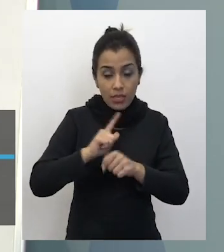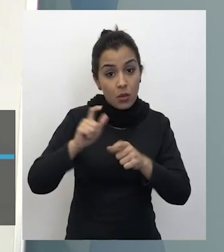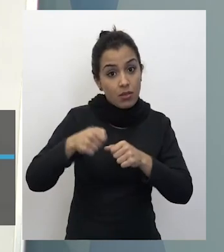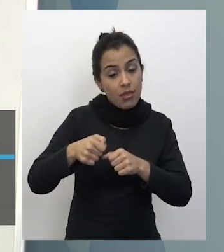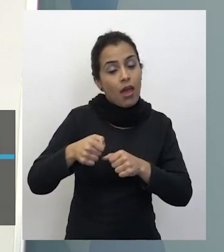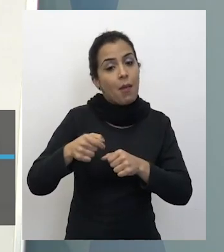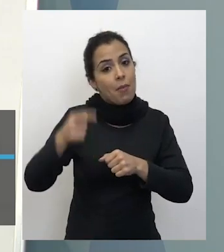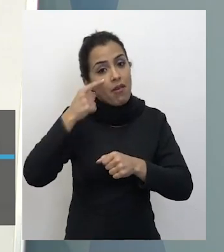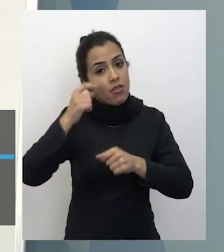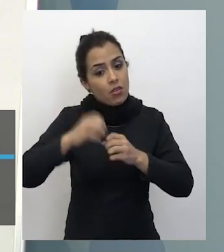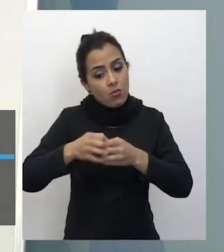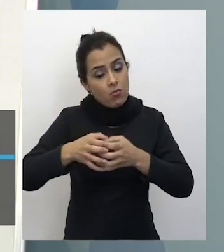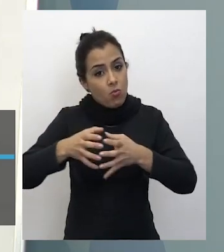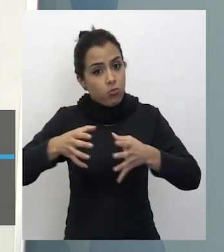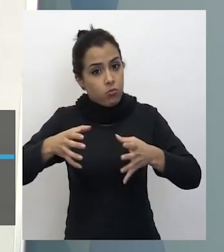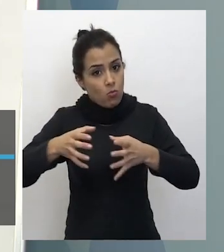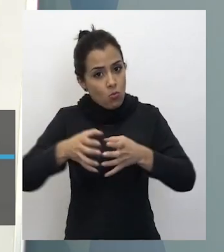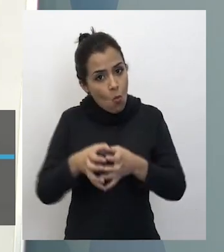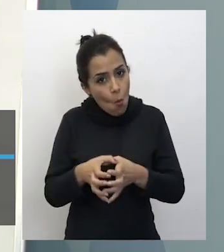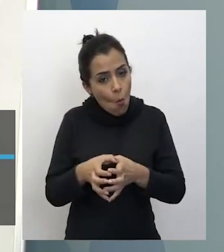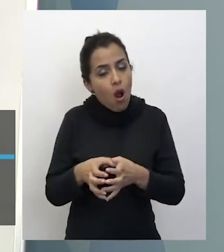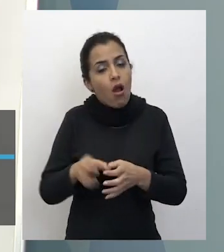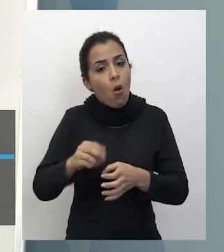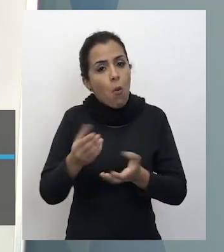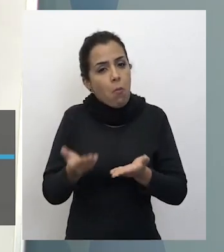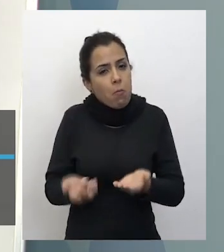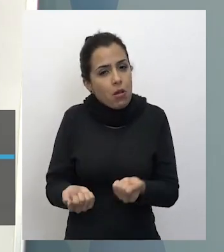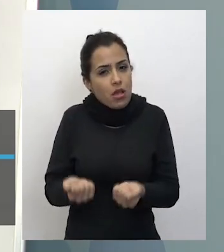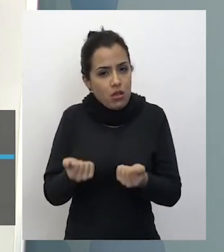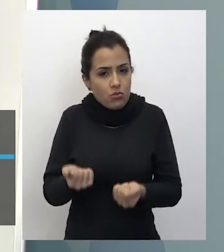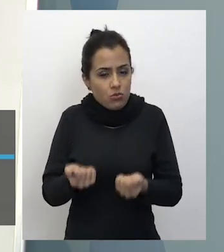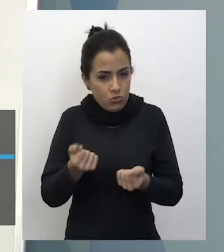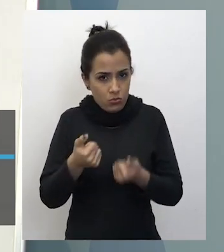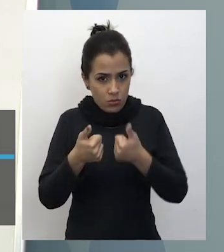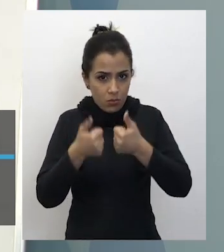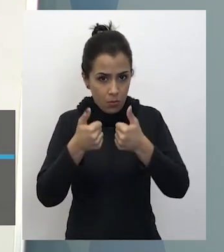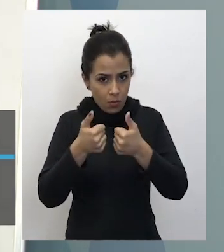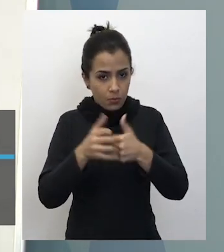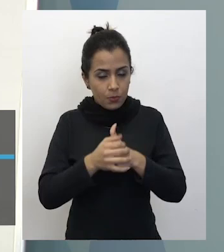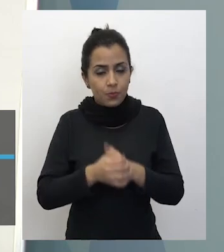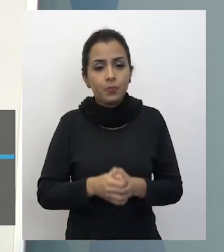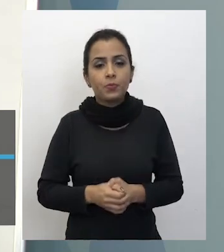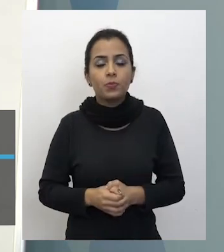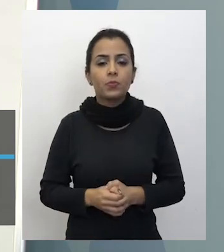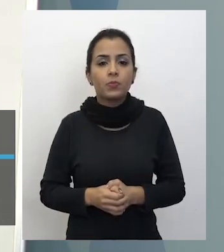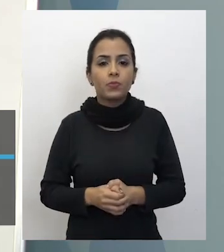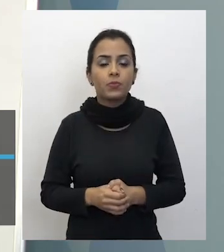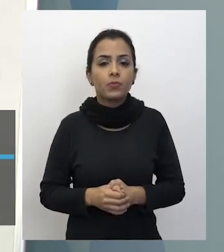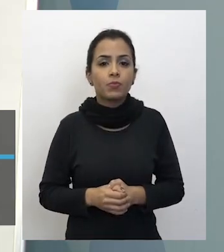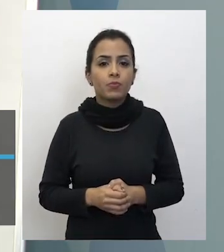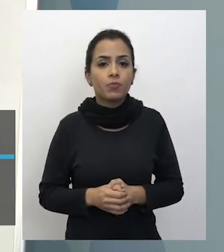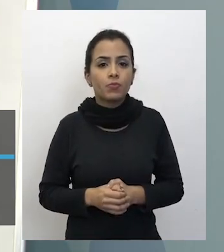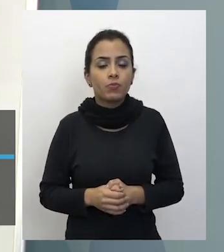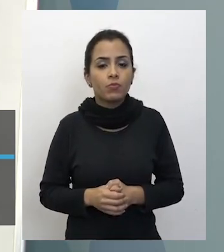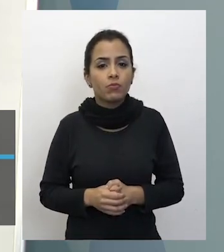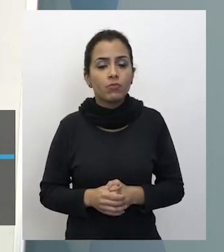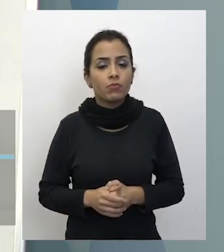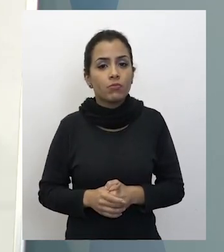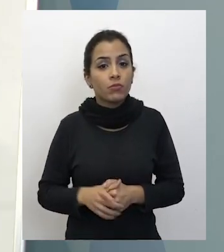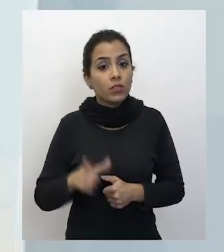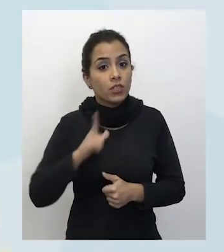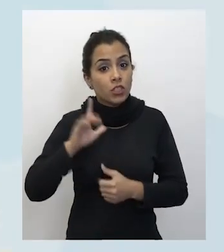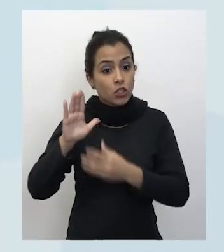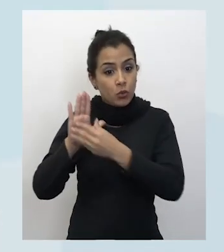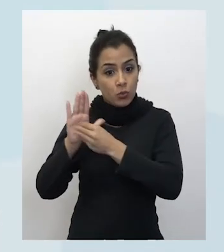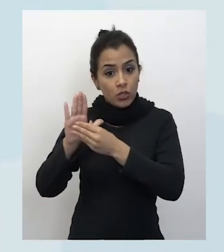partir do volume, do peso que ela vai gerar, etc. Tá bom? A gente tem aí um modelinho de